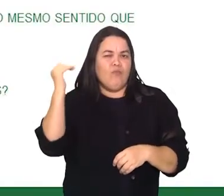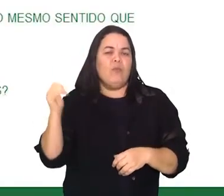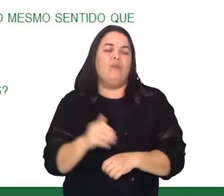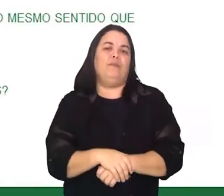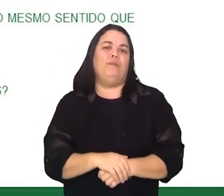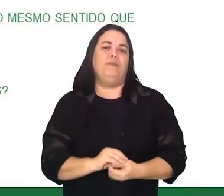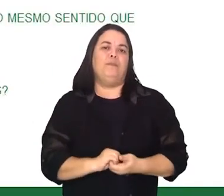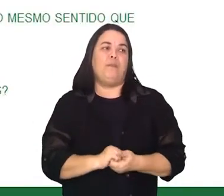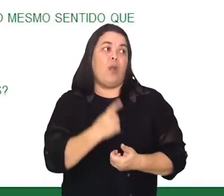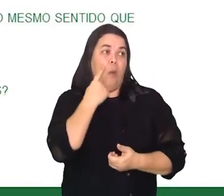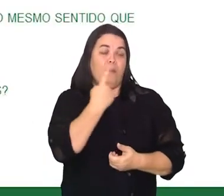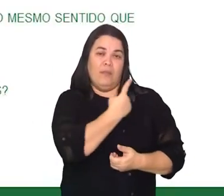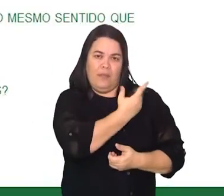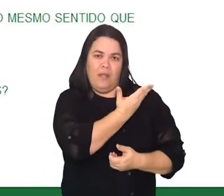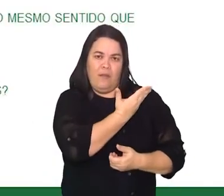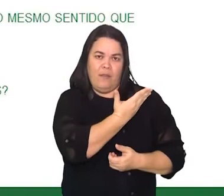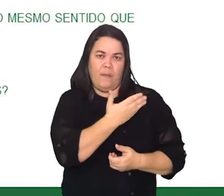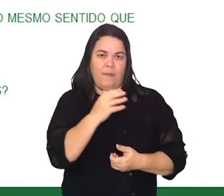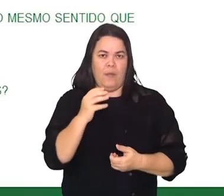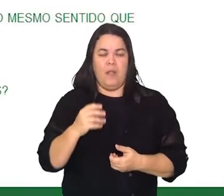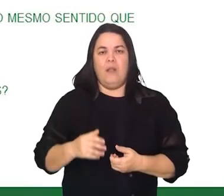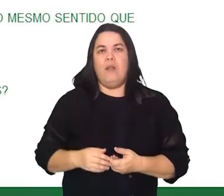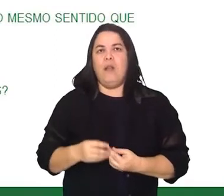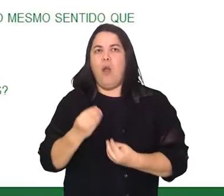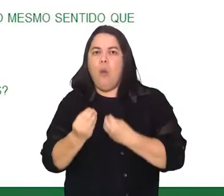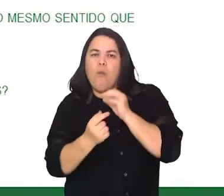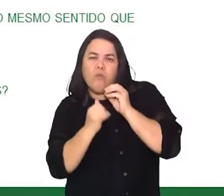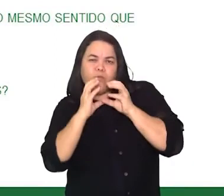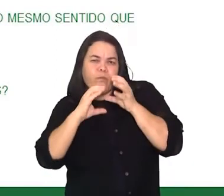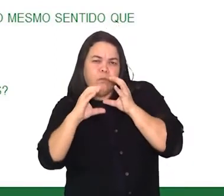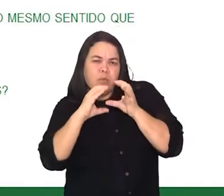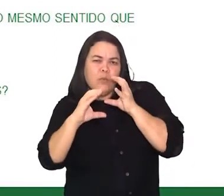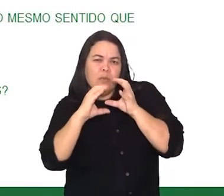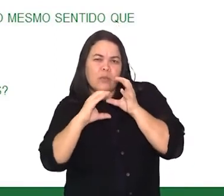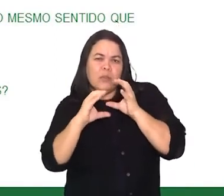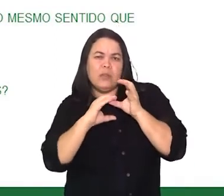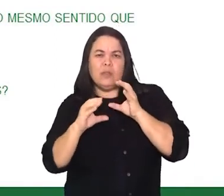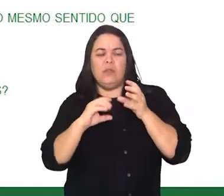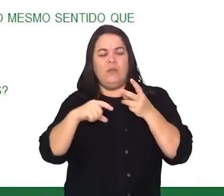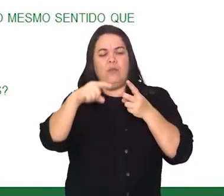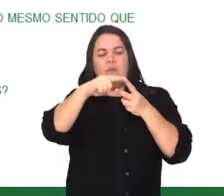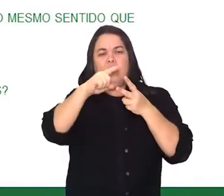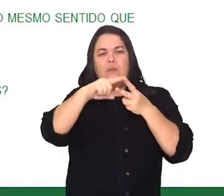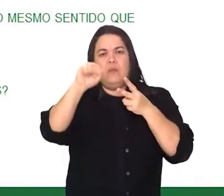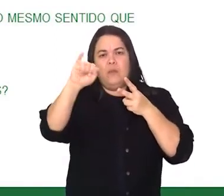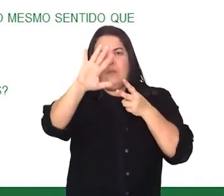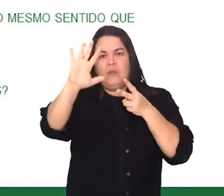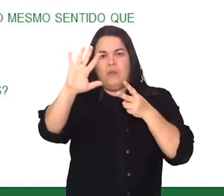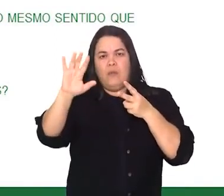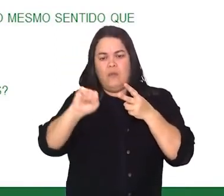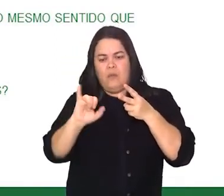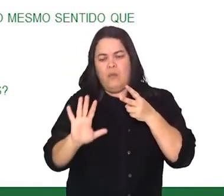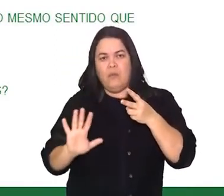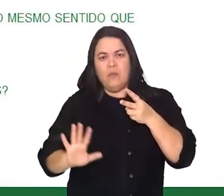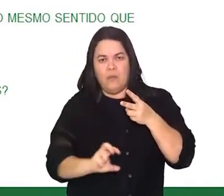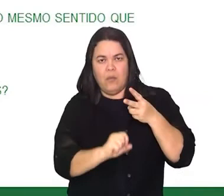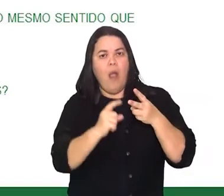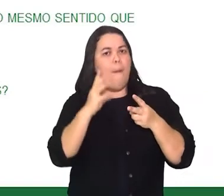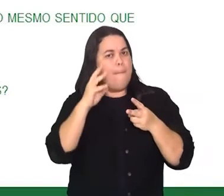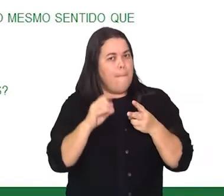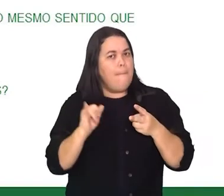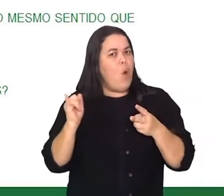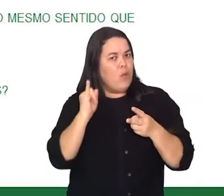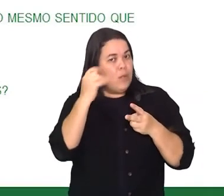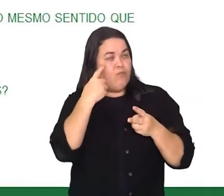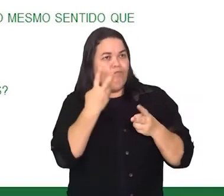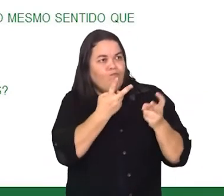Observem a linguagem, como é muito importante em tira, em quadrinhos, história em quadrinhos, HQ, a gente